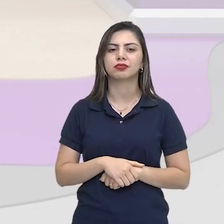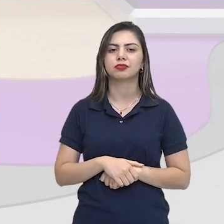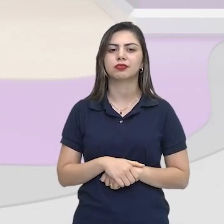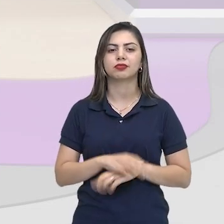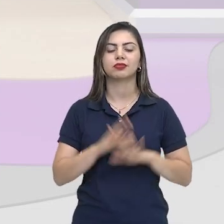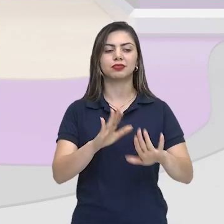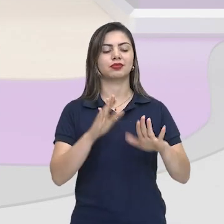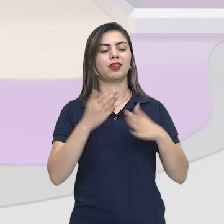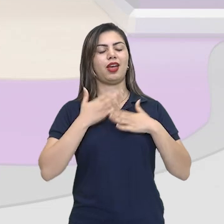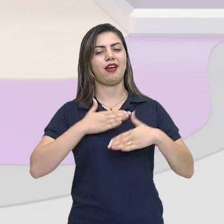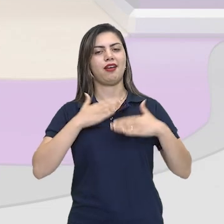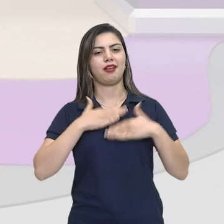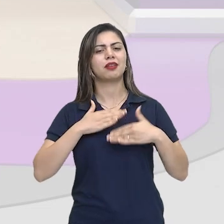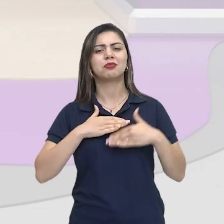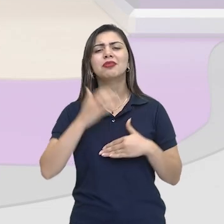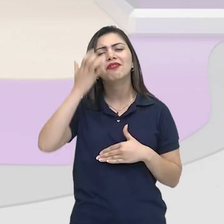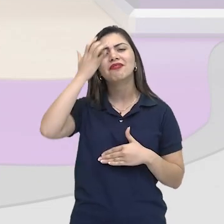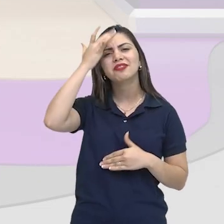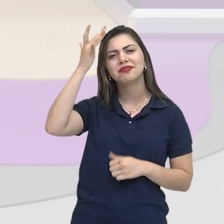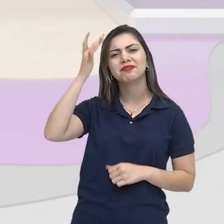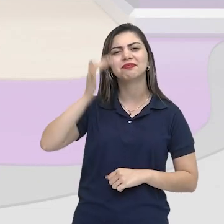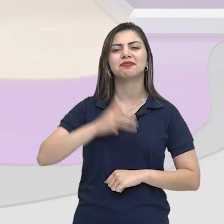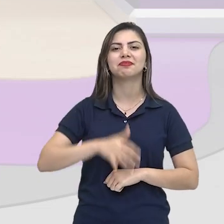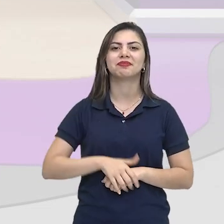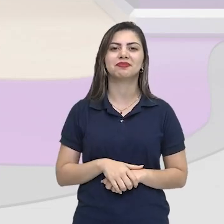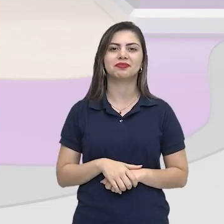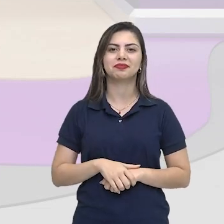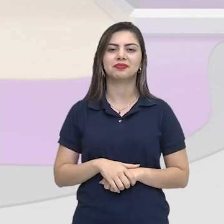Não se assuste, pois é muito simples.